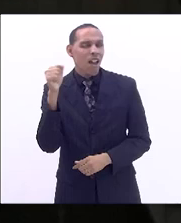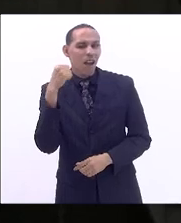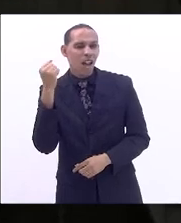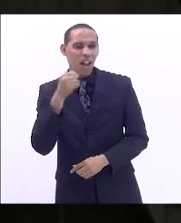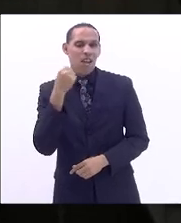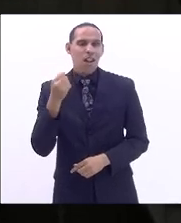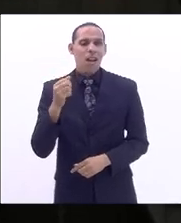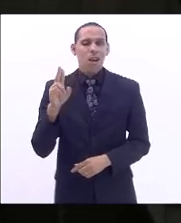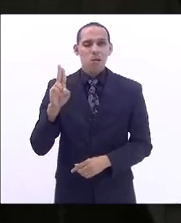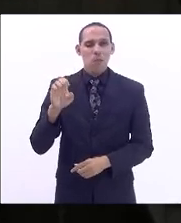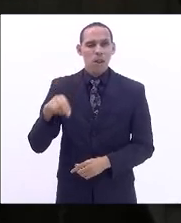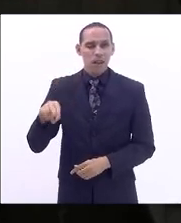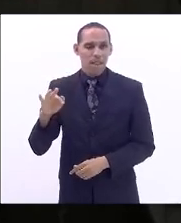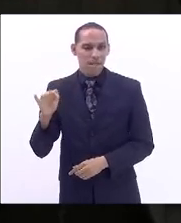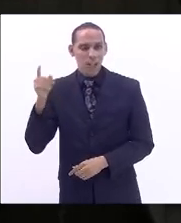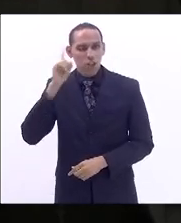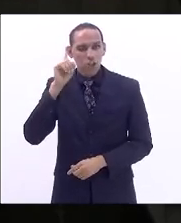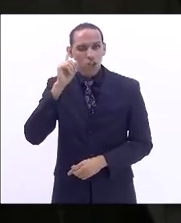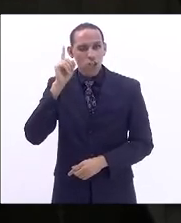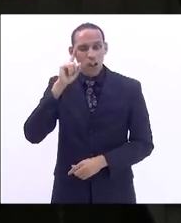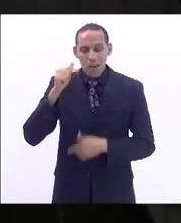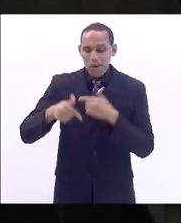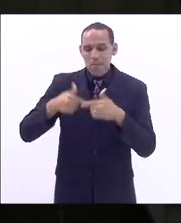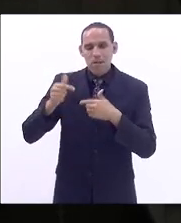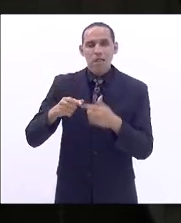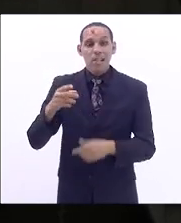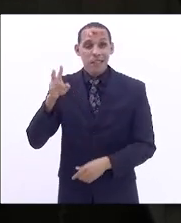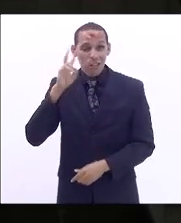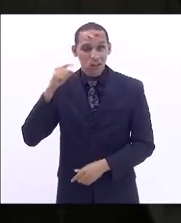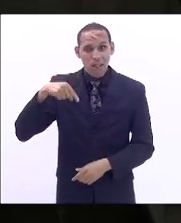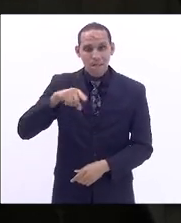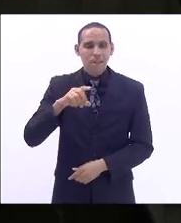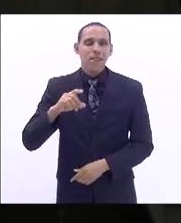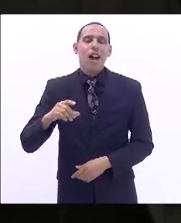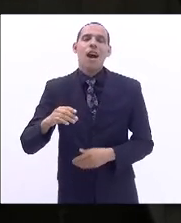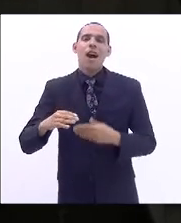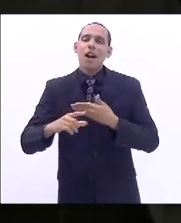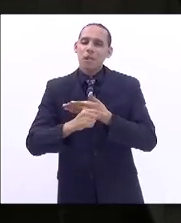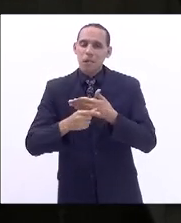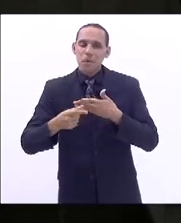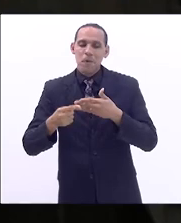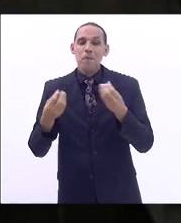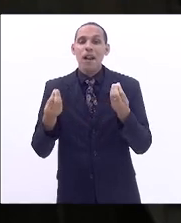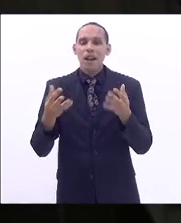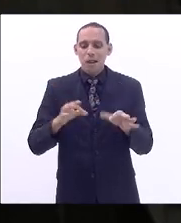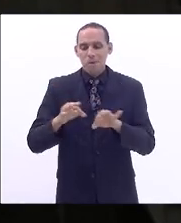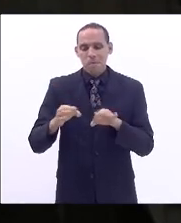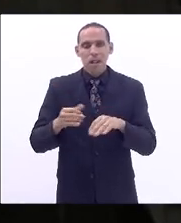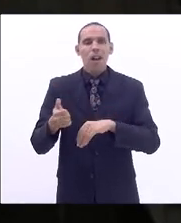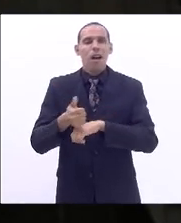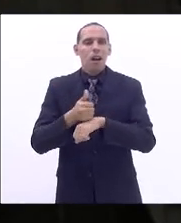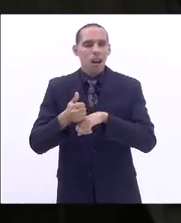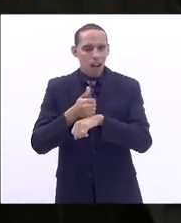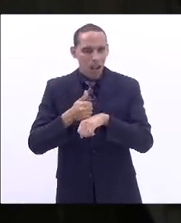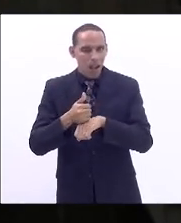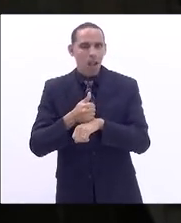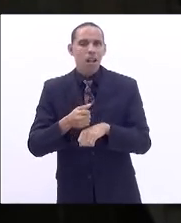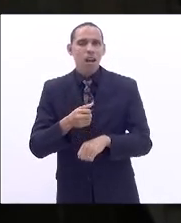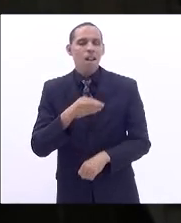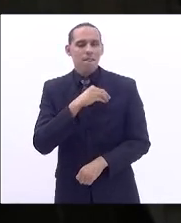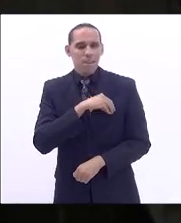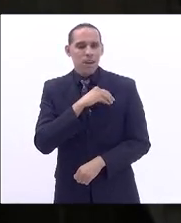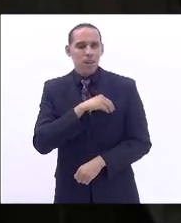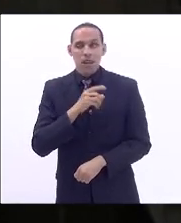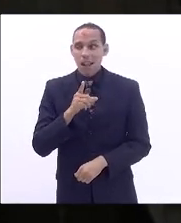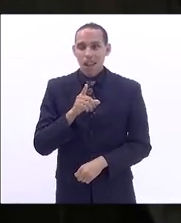cotidiano da UFF na segunda-feira iremos A Casa Civil o secretário Nicole me Tony para tratar do plano de cargos e vencimentos da